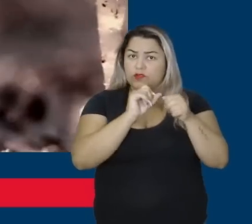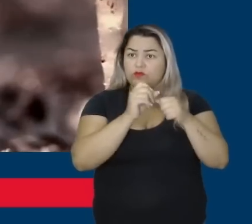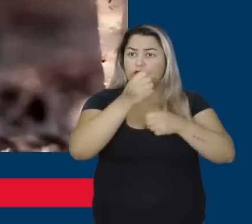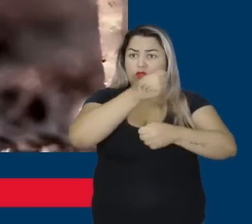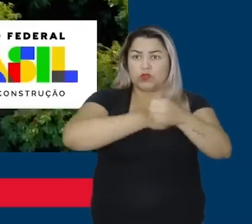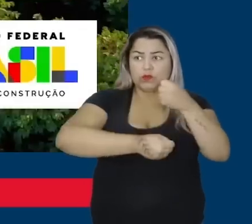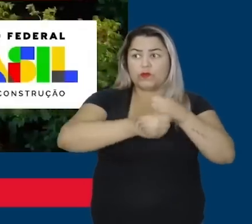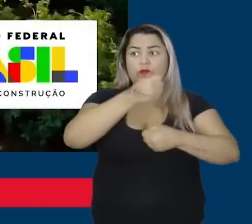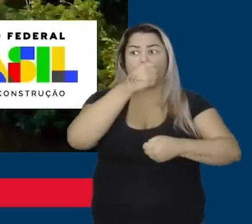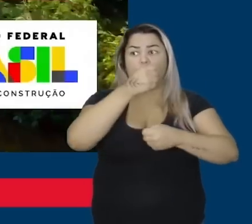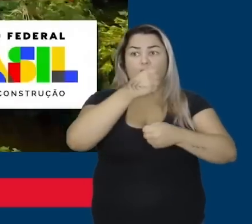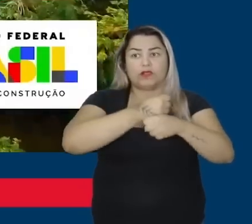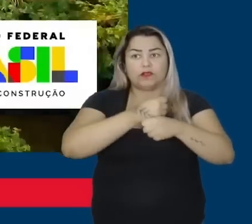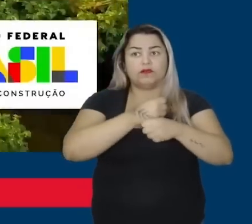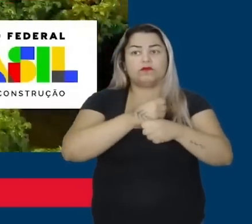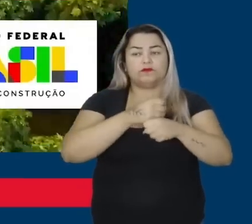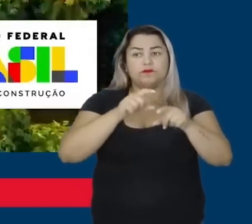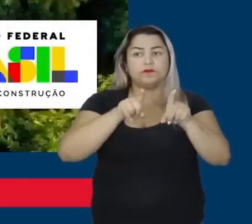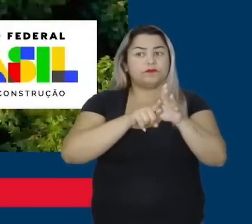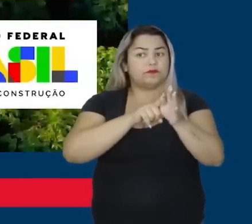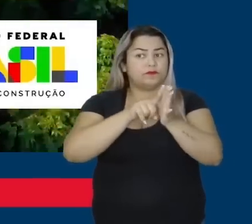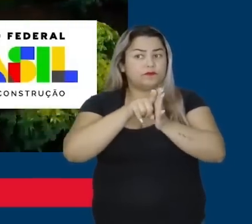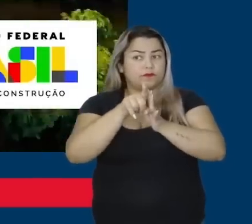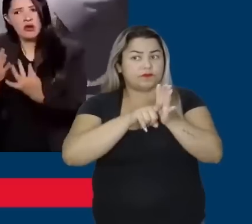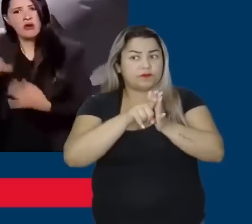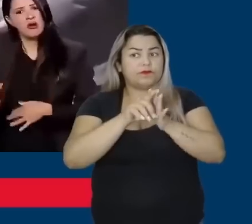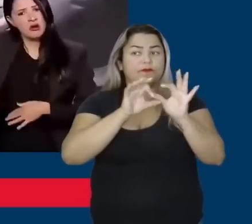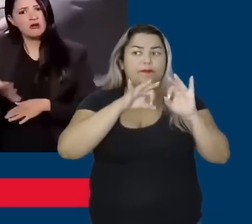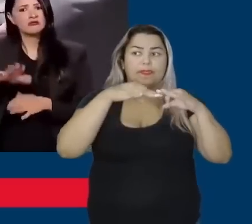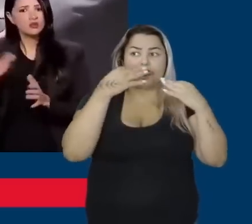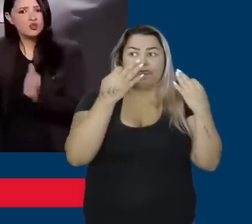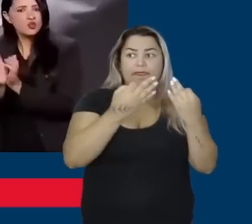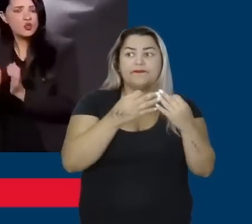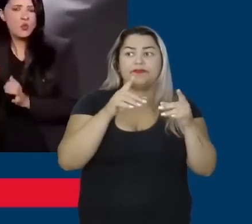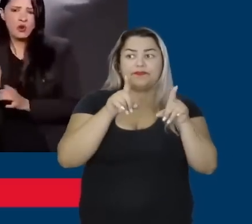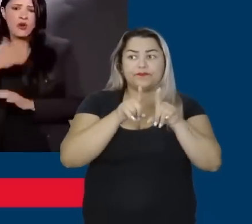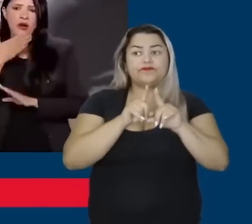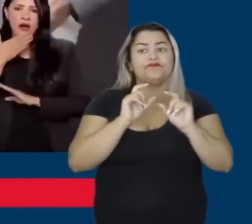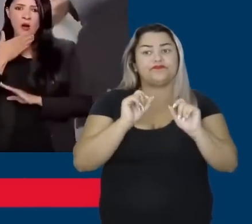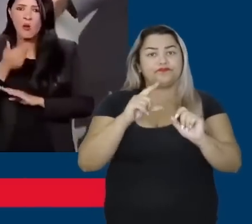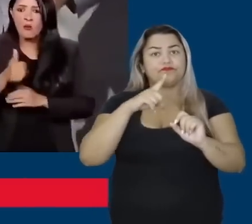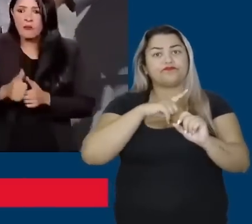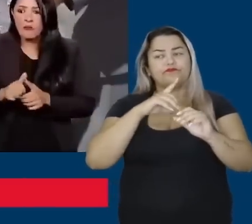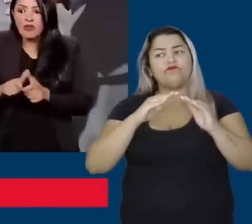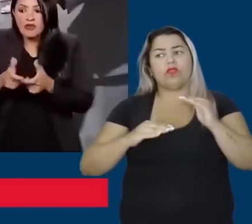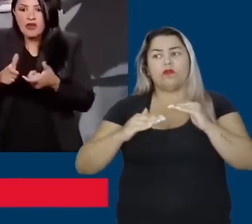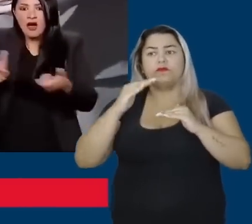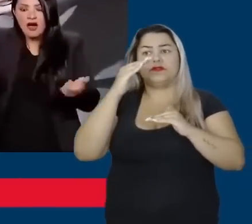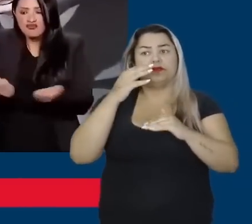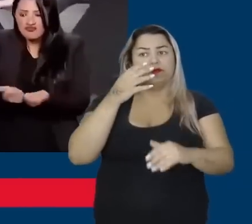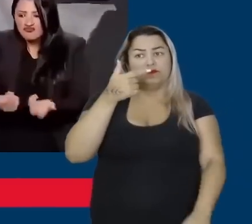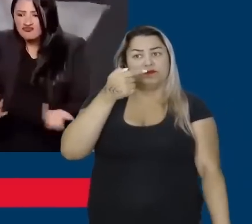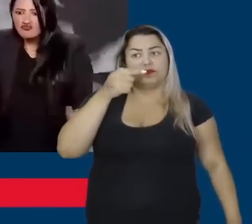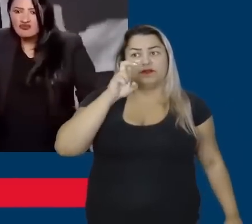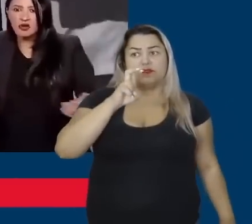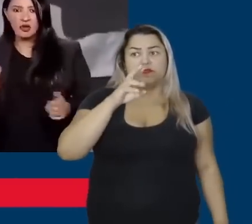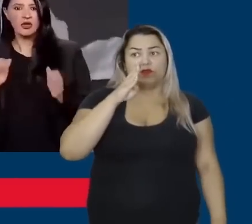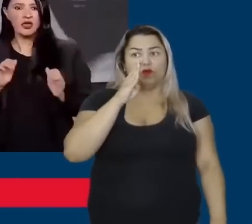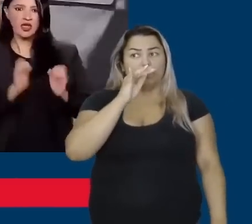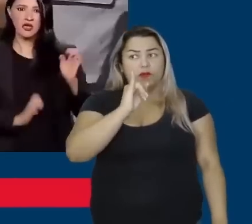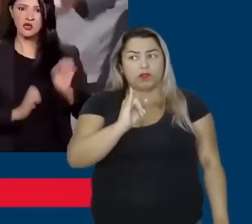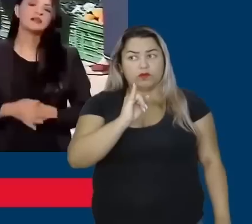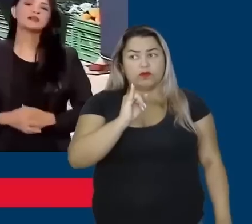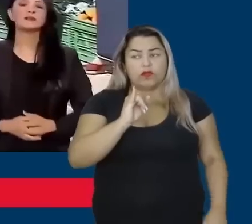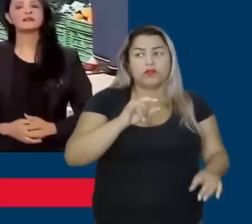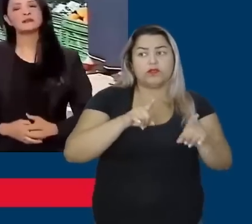passado. E o Plano Safra da Agricultura Familiar também, por sua vez, teve aumento. São 75 bilhões,